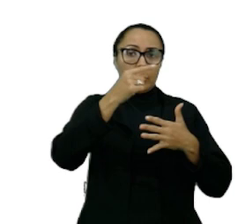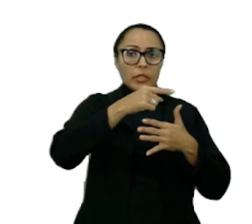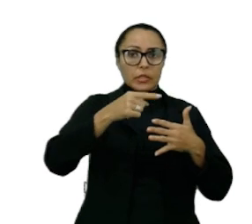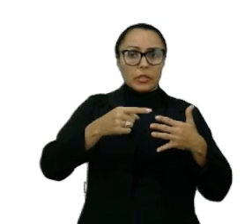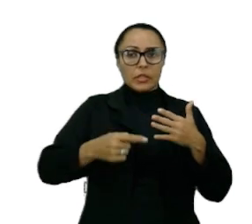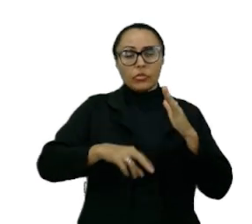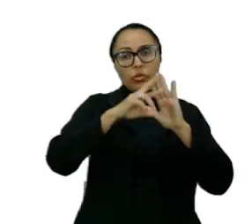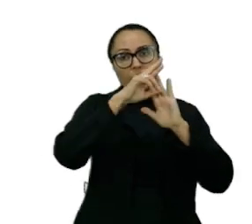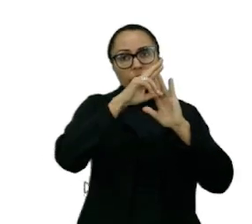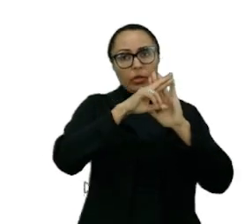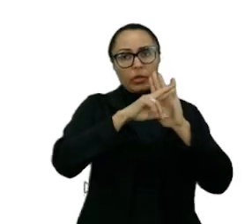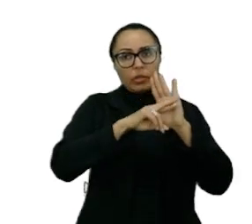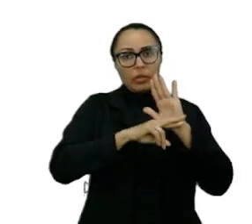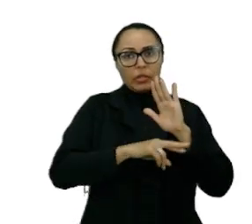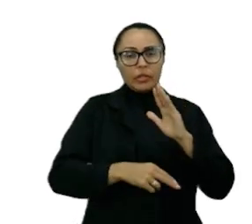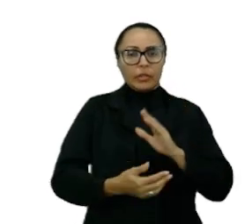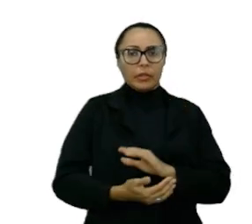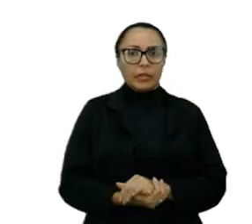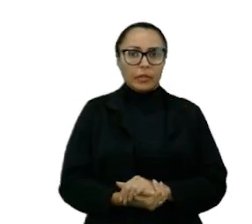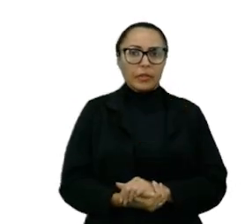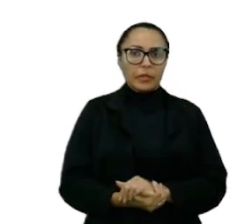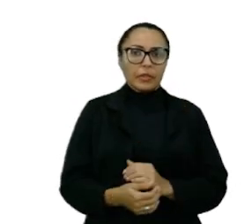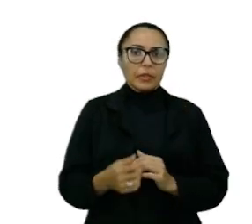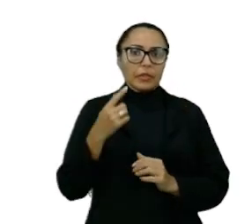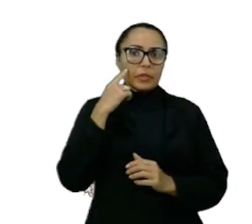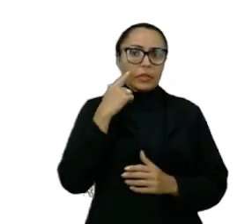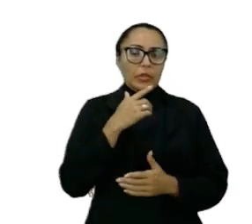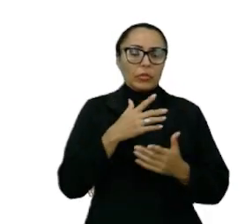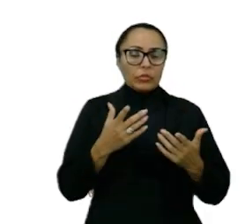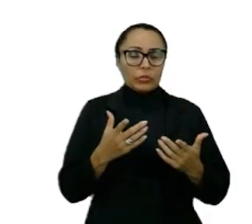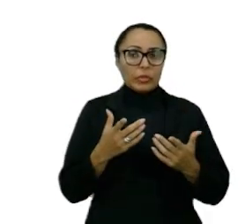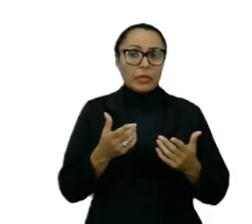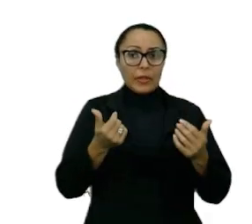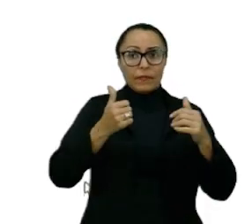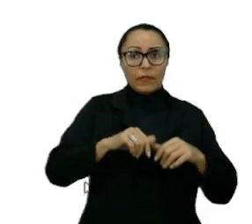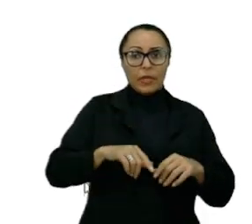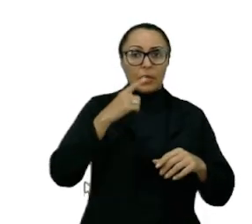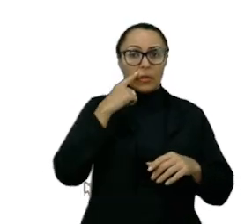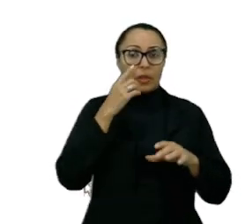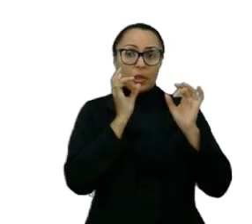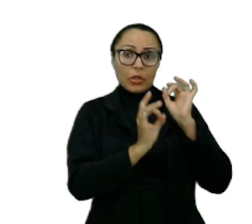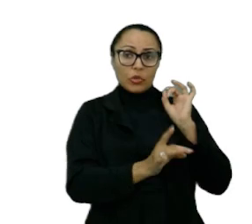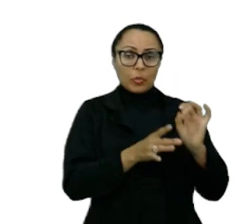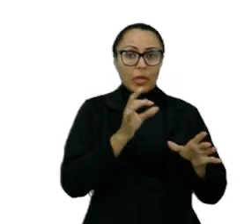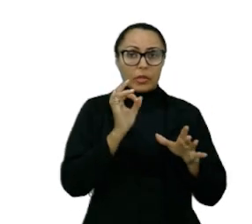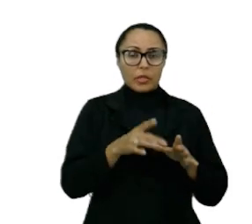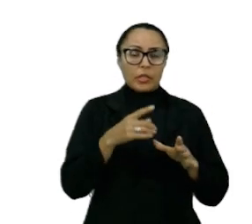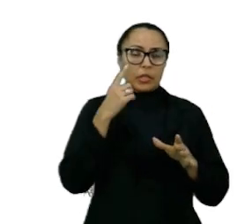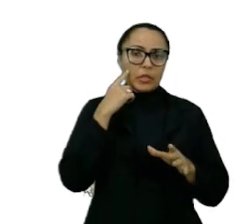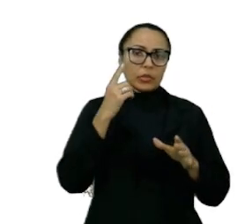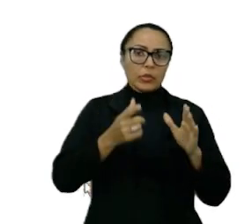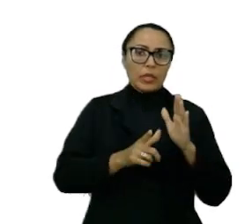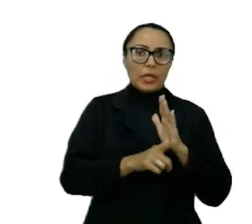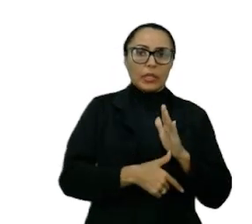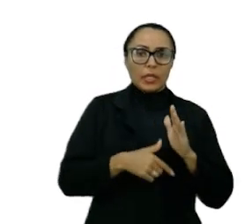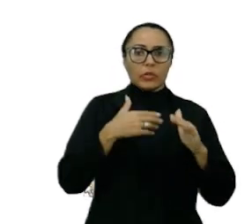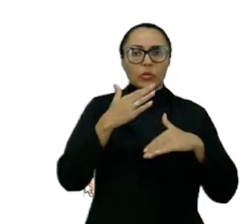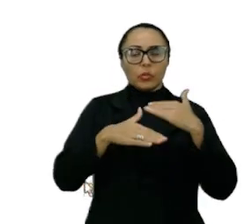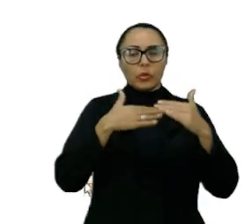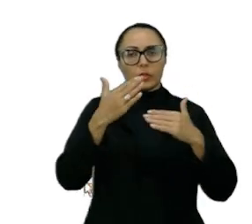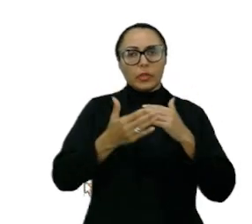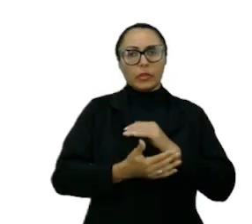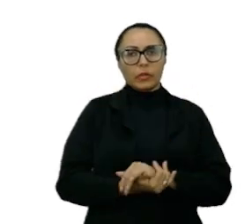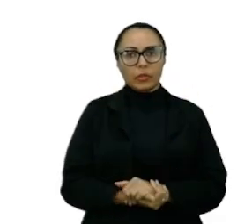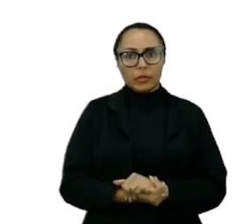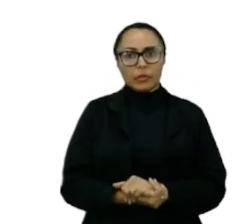norma, são os defeitos, desperdícios e atraso nos processos